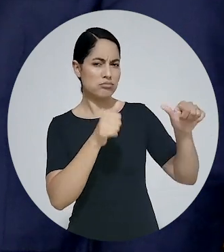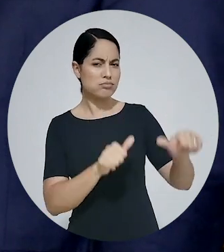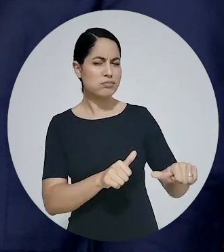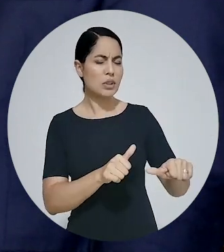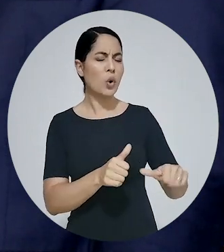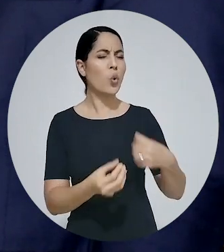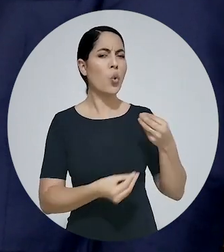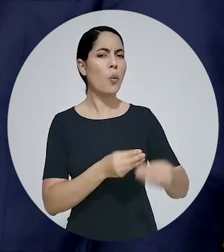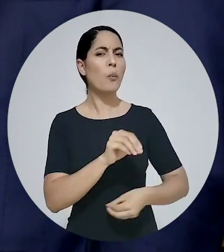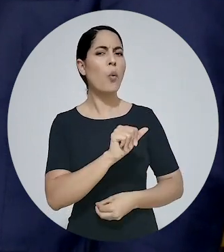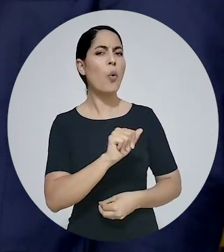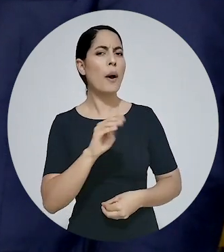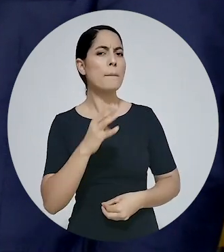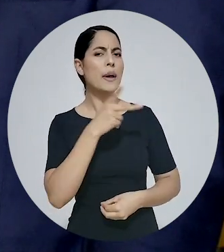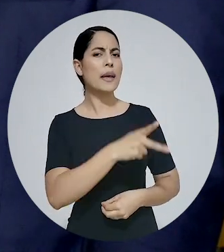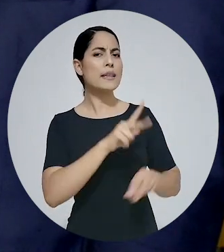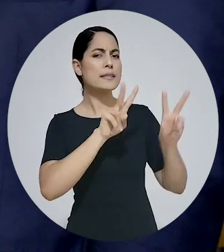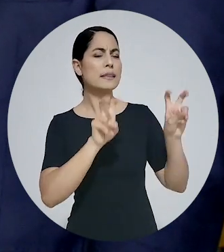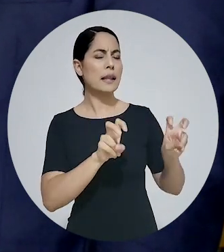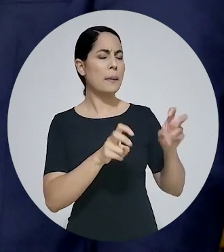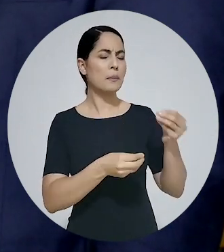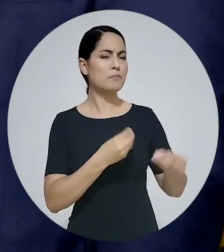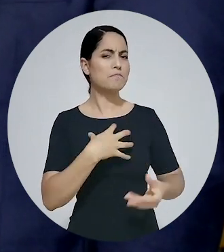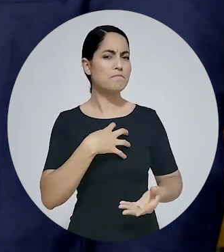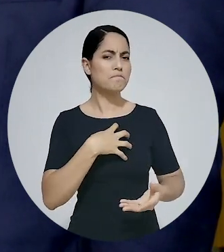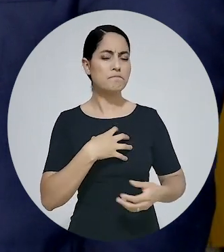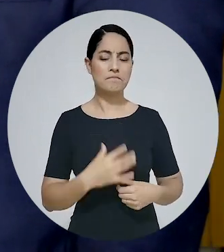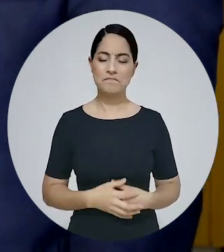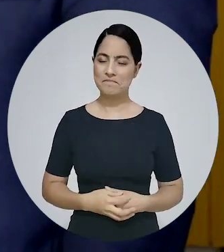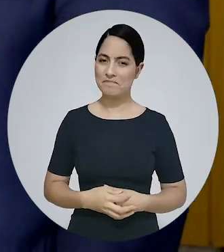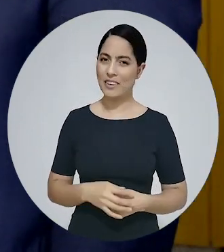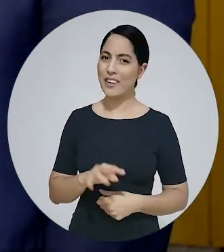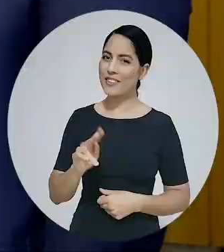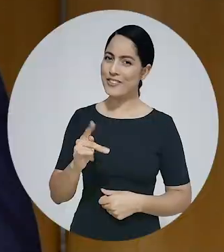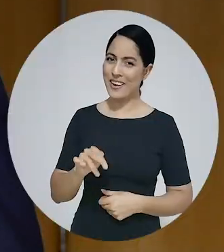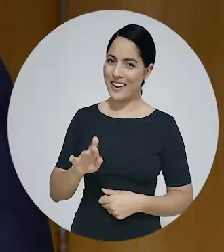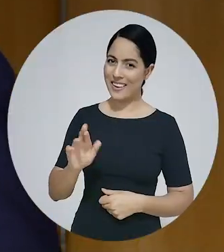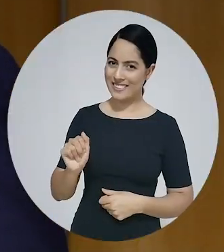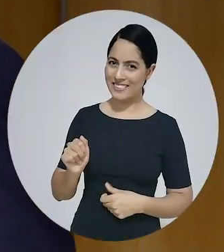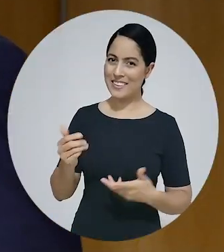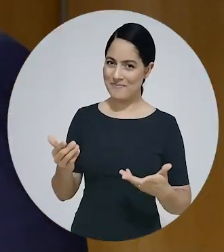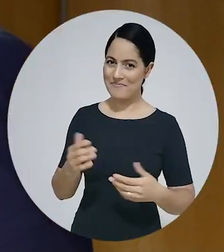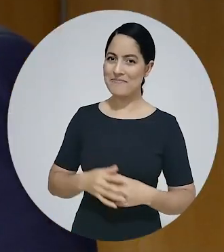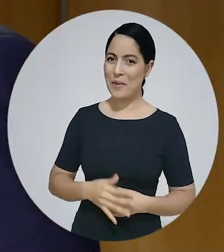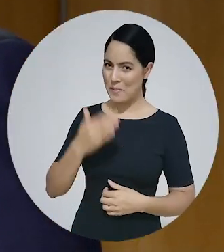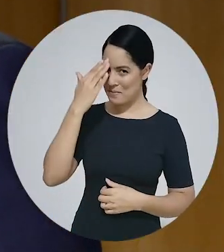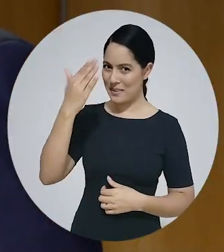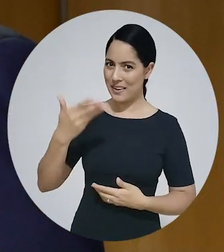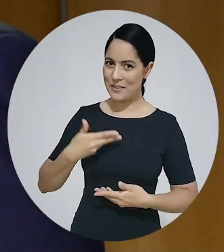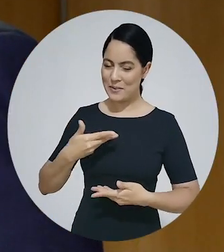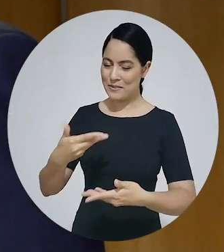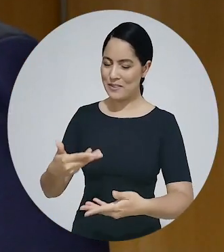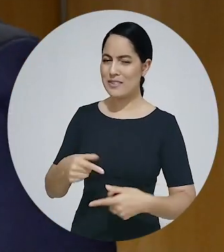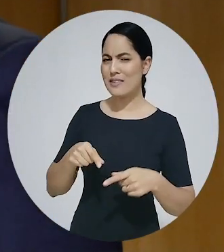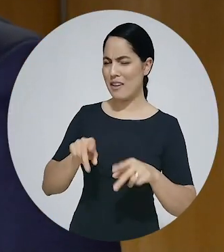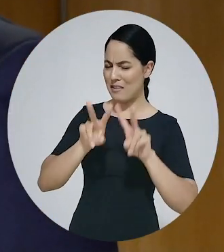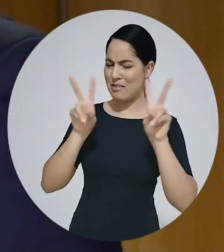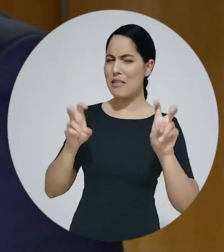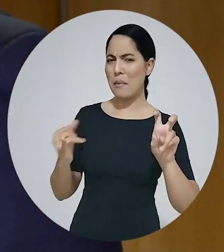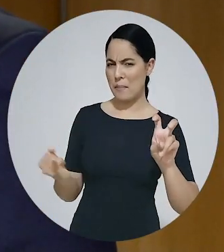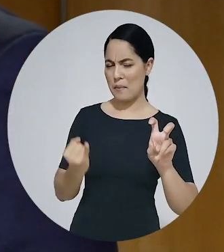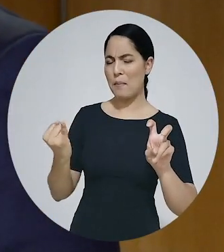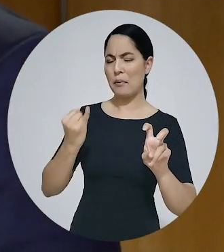que a OAB faz a respeito desse assunto? Muito obrigado, Tiago, pelo convite. É um prazer estar conversando com vocês sobre esse